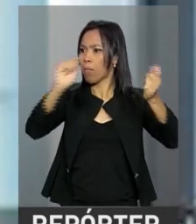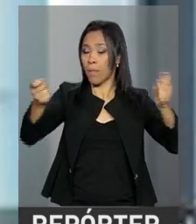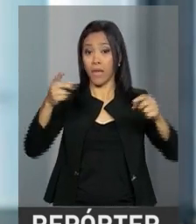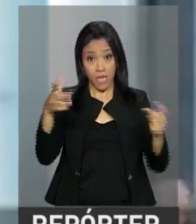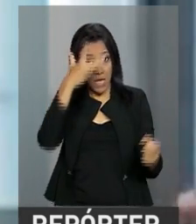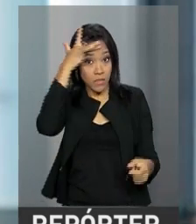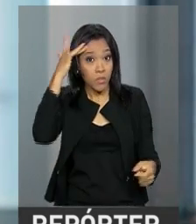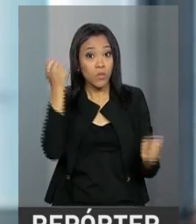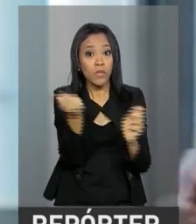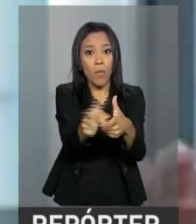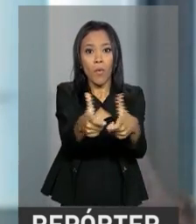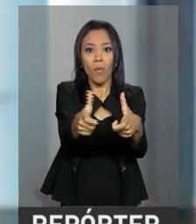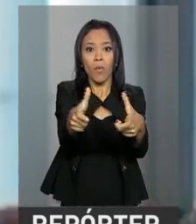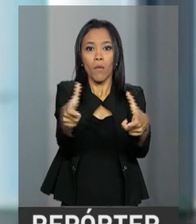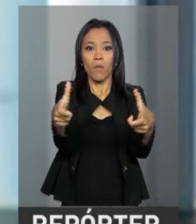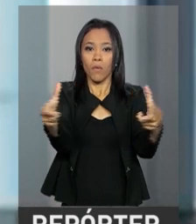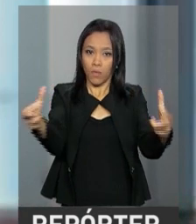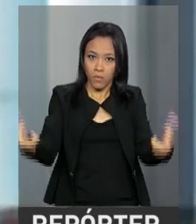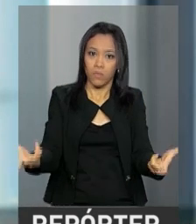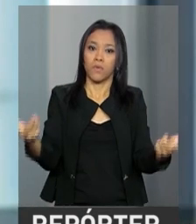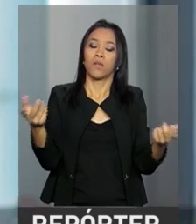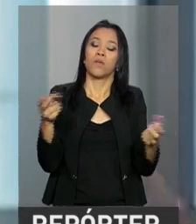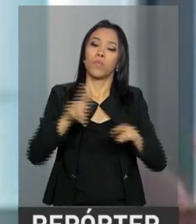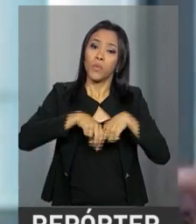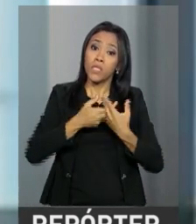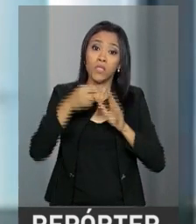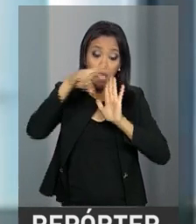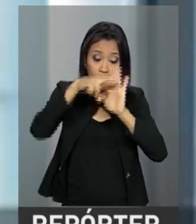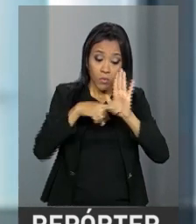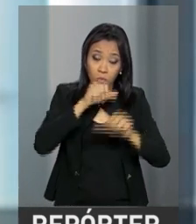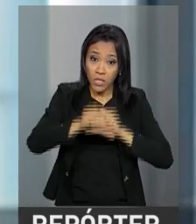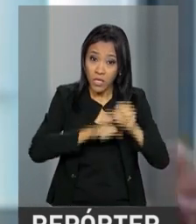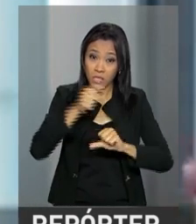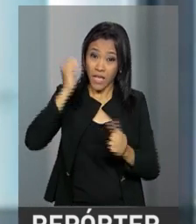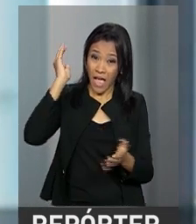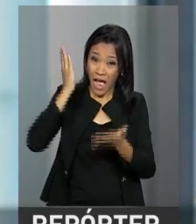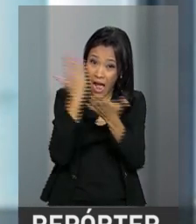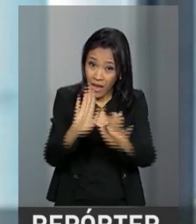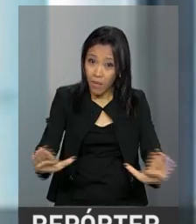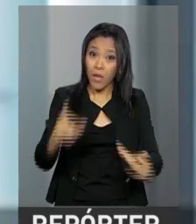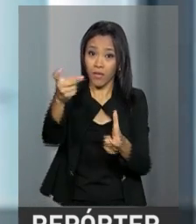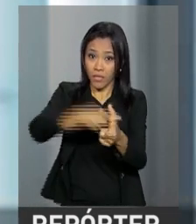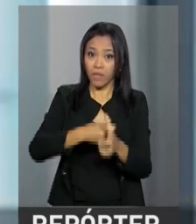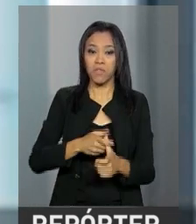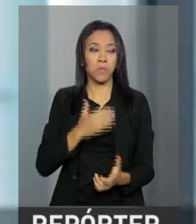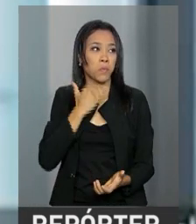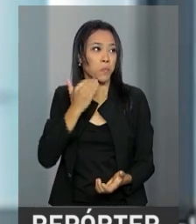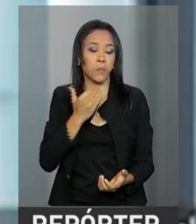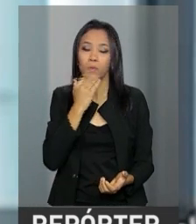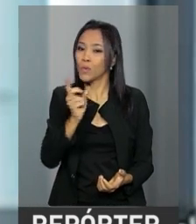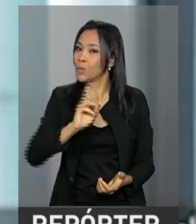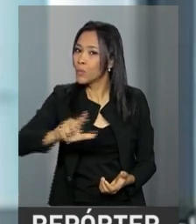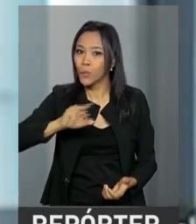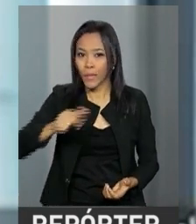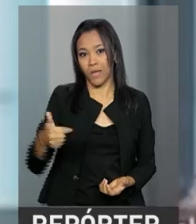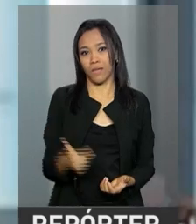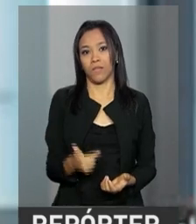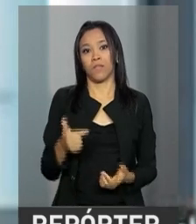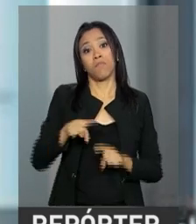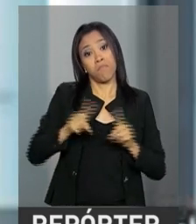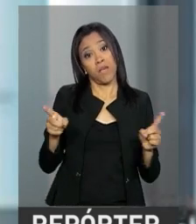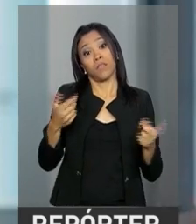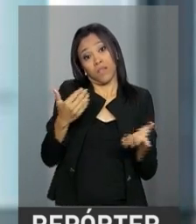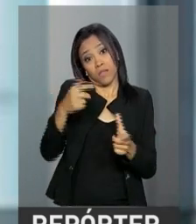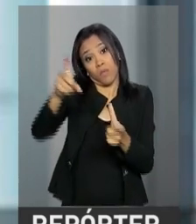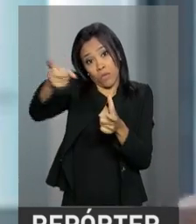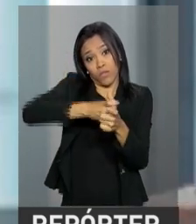crescente então o intuito da reforma não é acabar com déficit Isso vai ser muito difícil de acontecer mas pelo menos que se tem um déficit